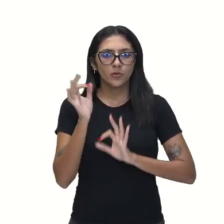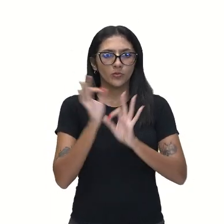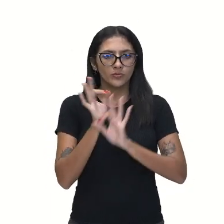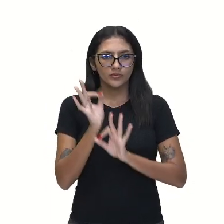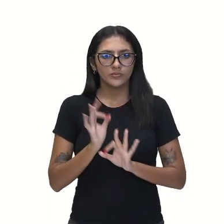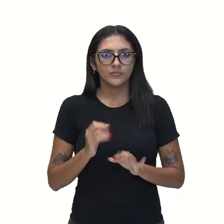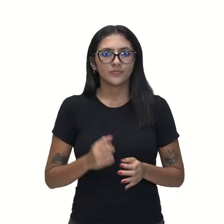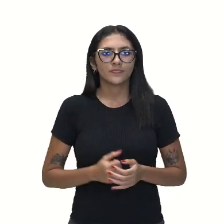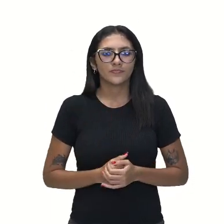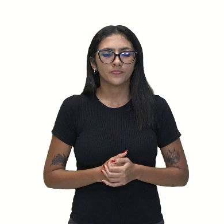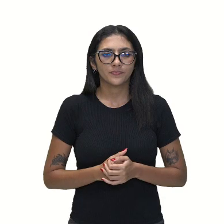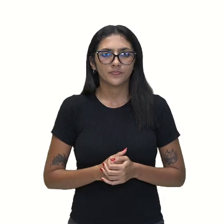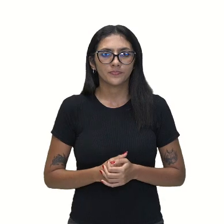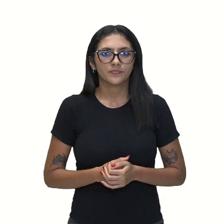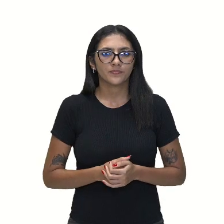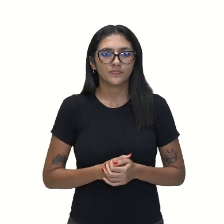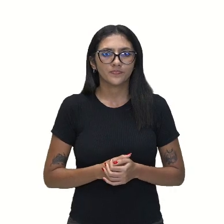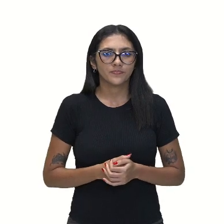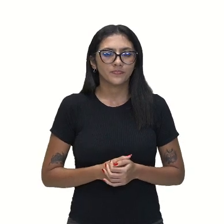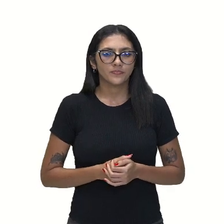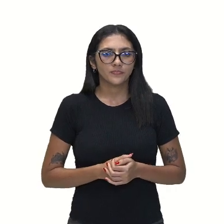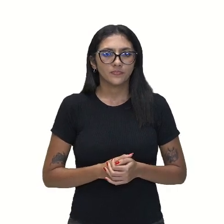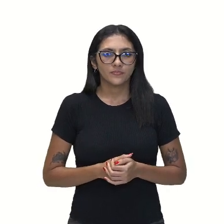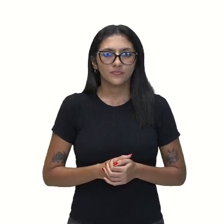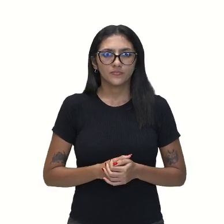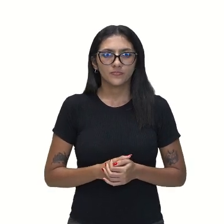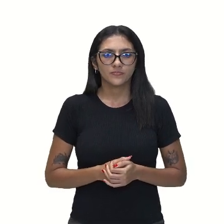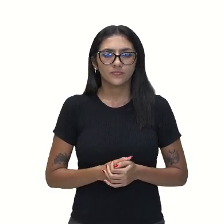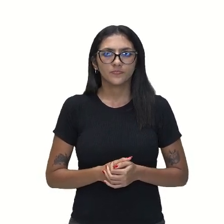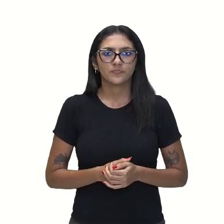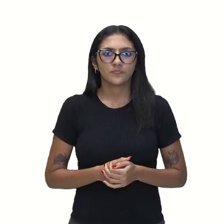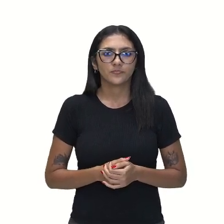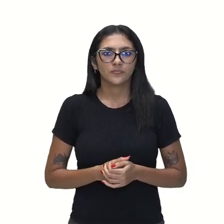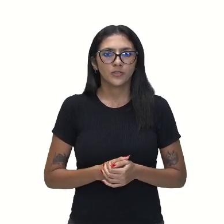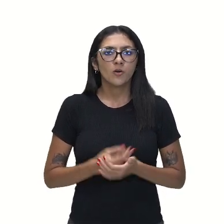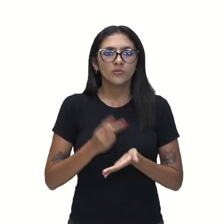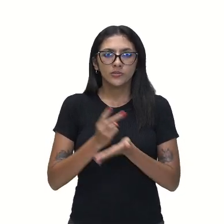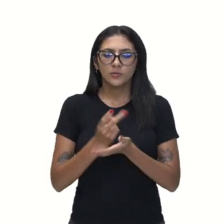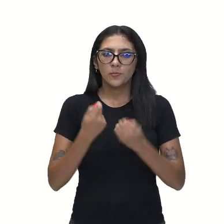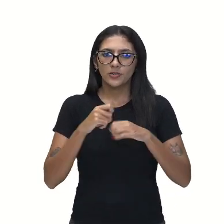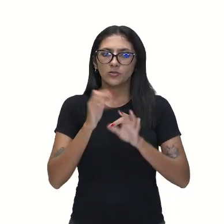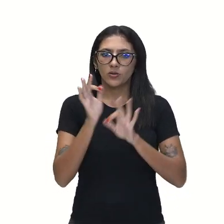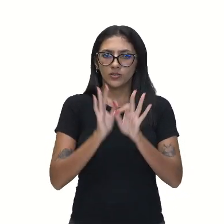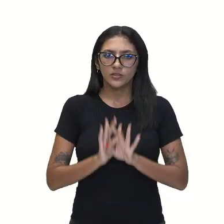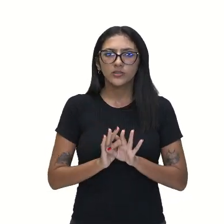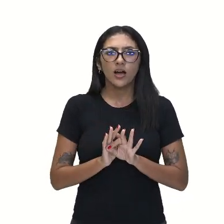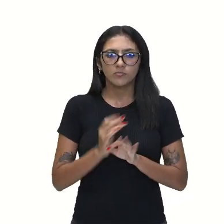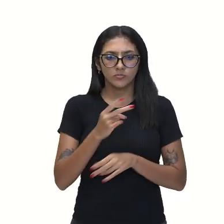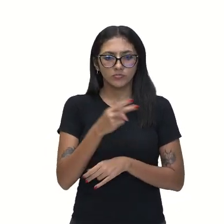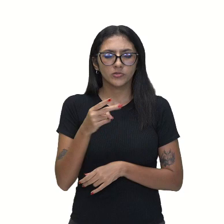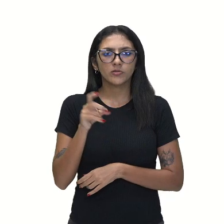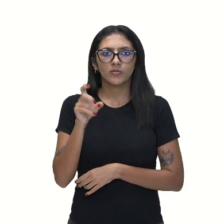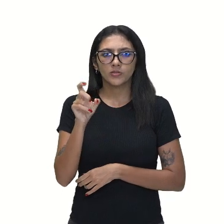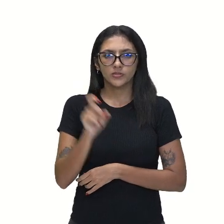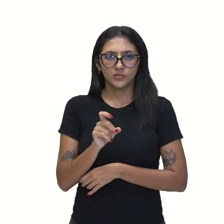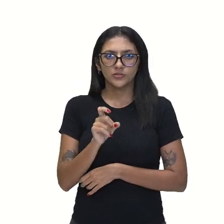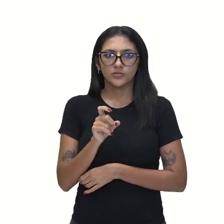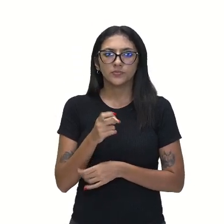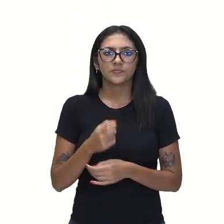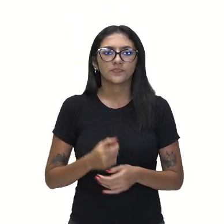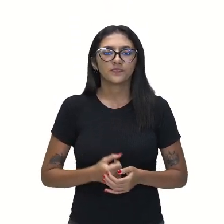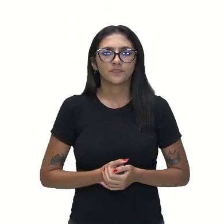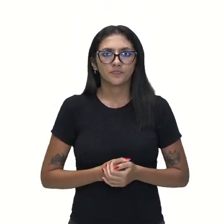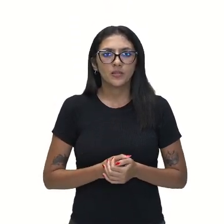Raiz cúbica de 7. Beleza. Então, nós começamos sempre igualando isso aqui a x, tá? E aí a gente vai fazer